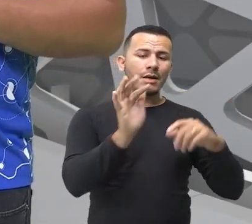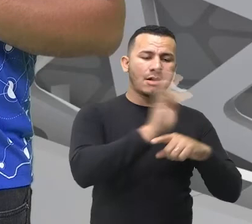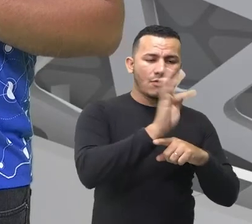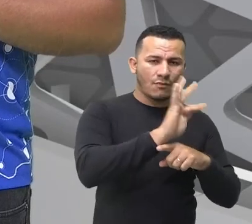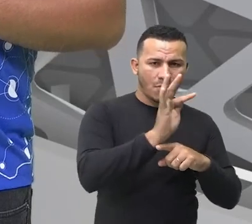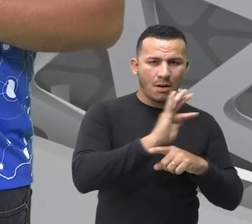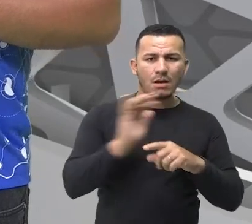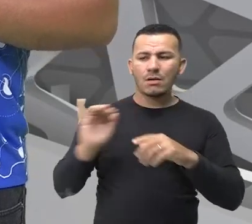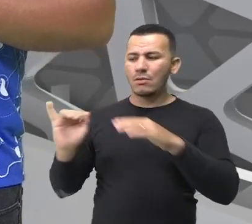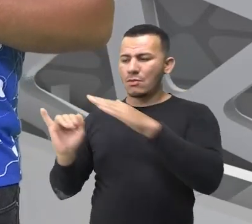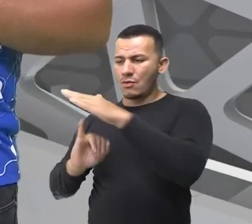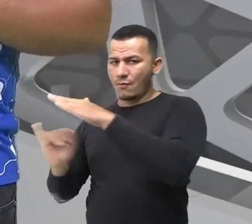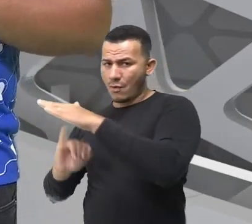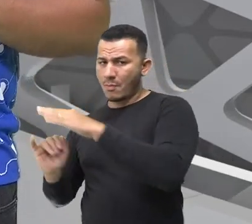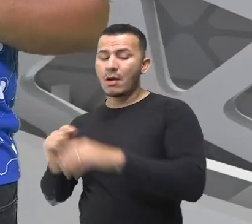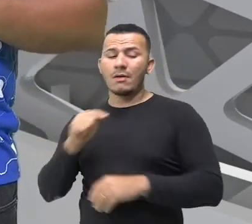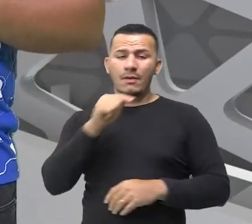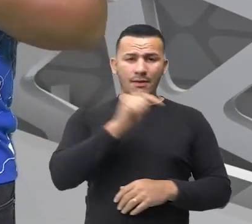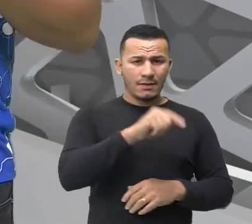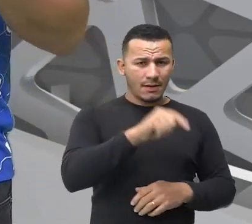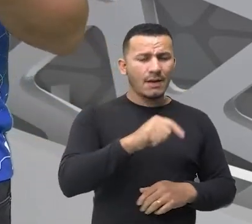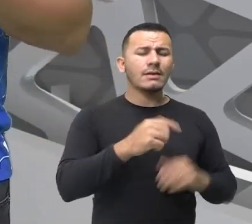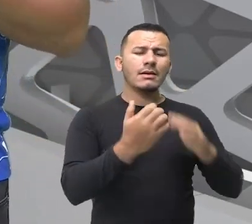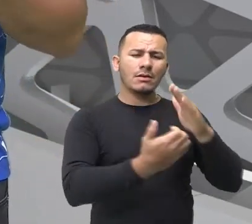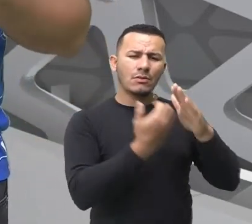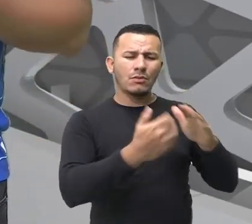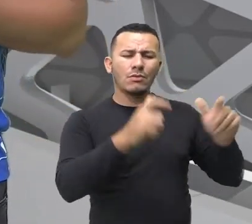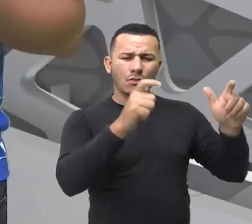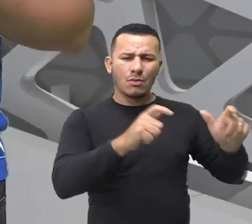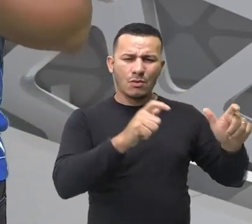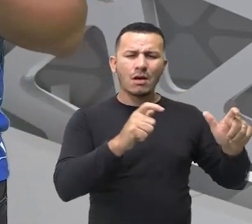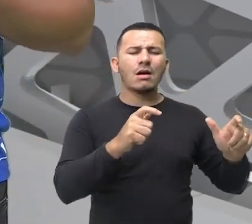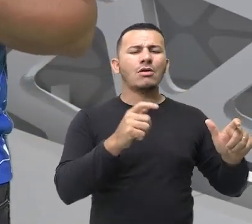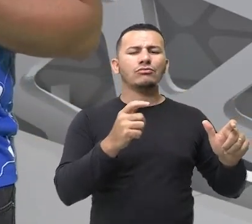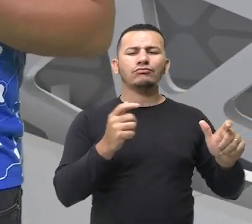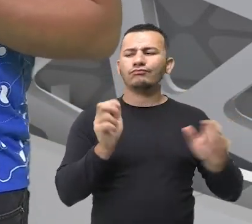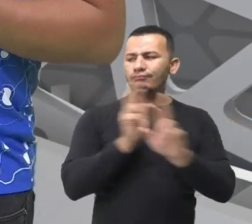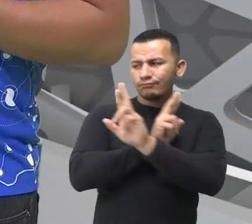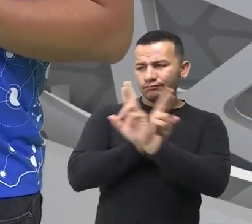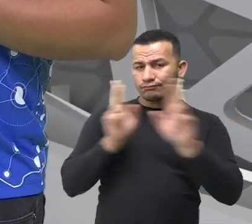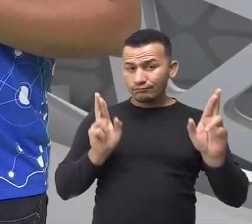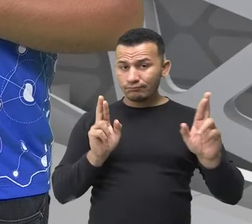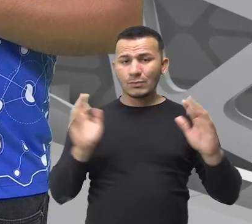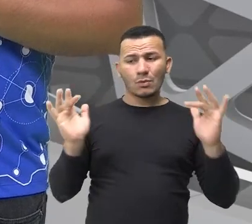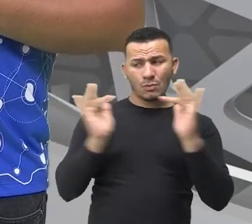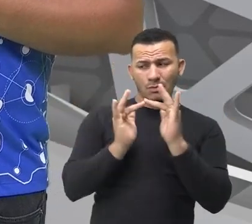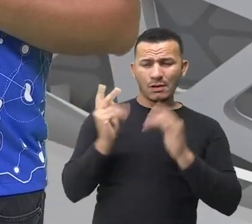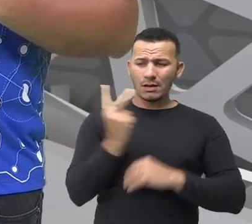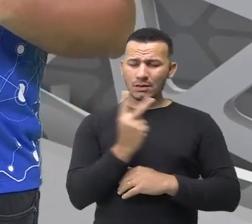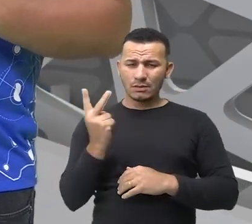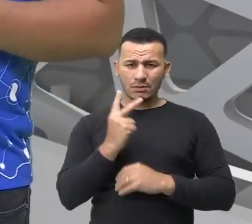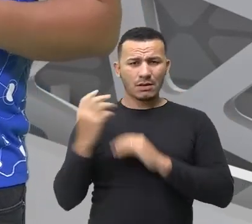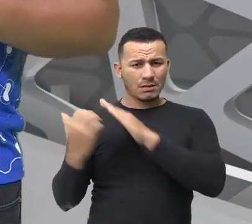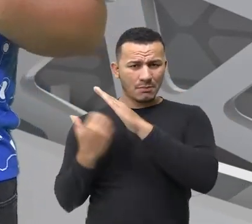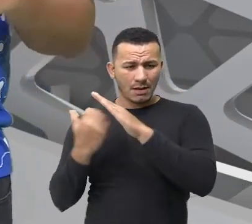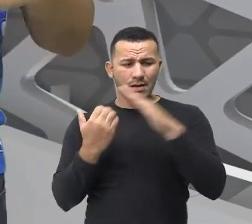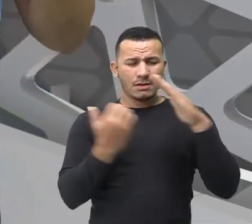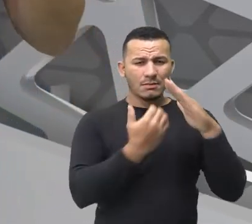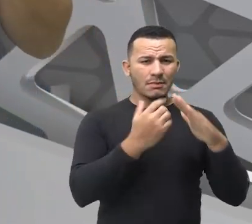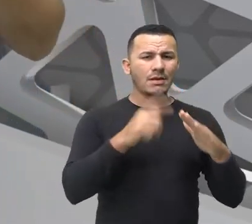formal naquele contexto naquele ambiente naquela relação entre duas empresas ajuda a